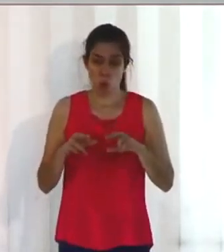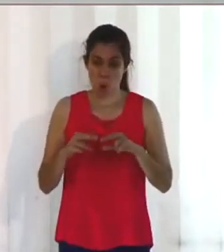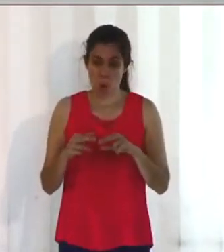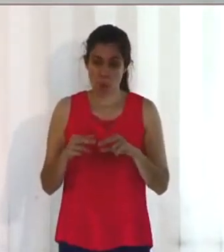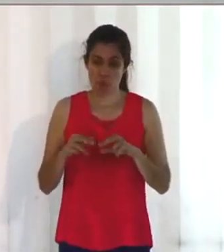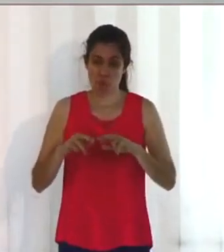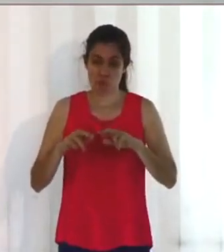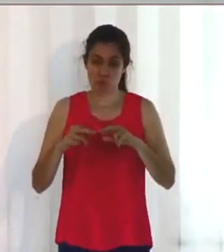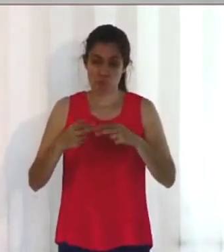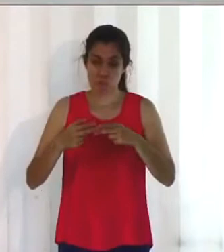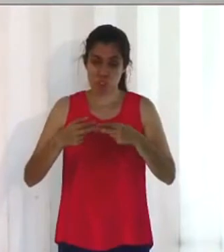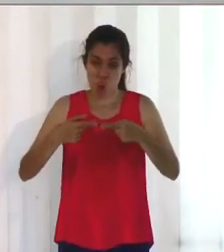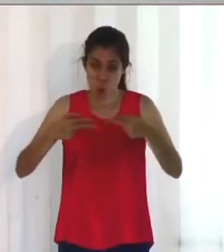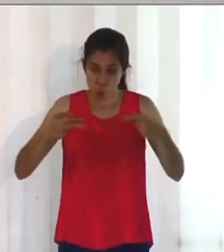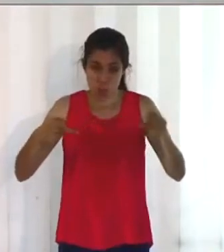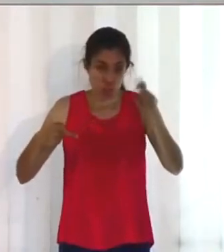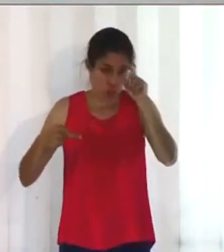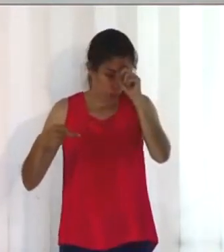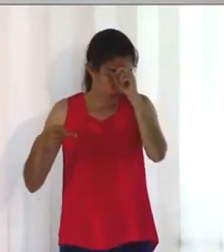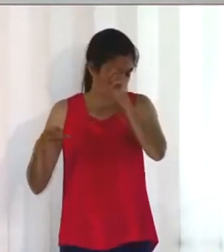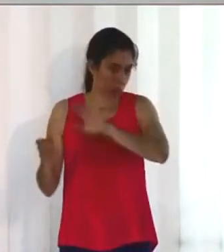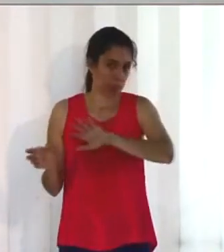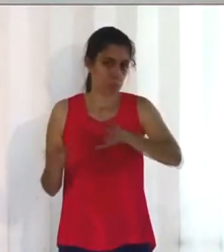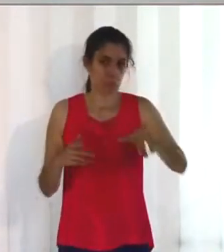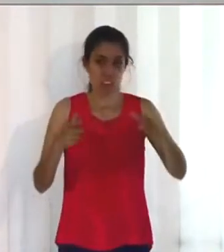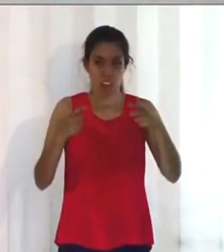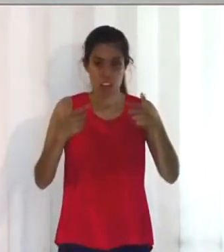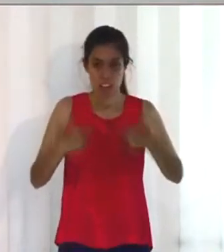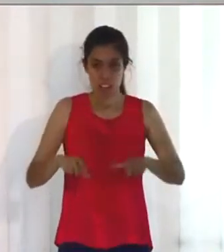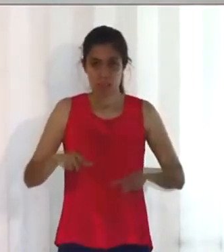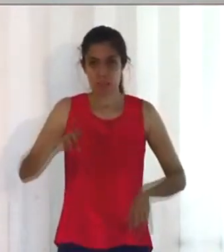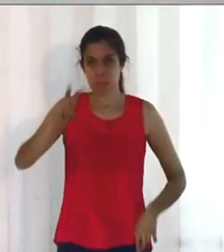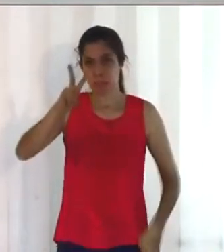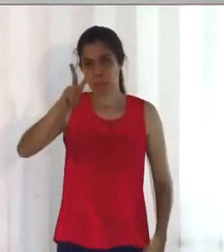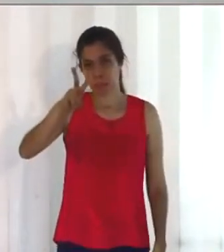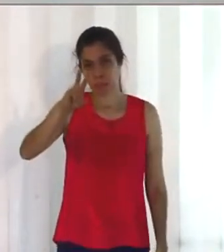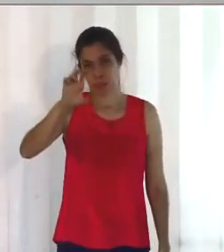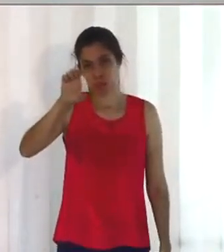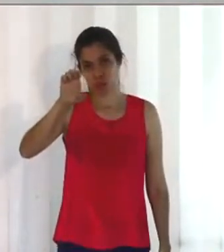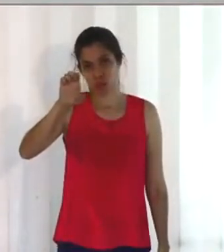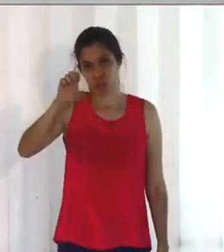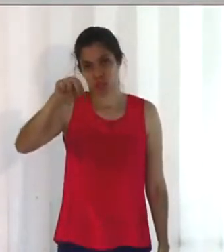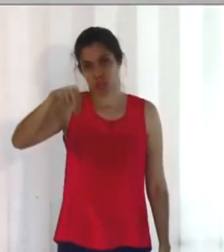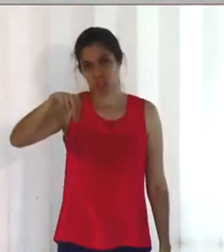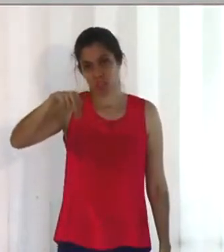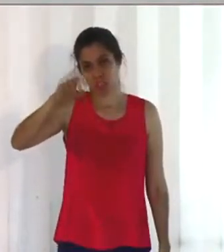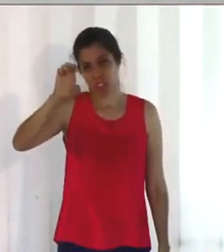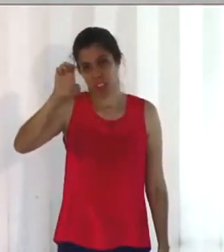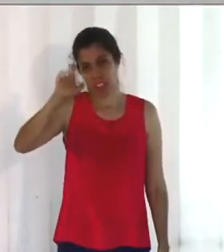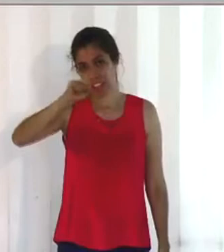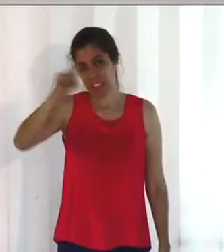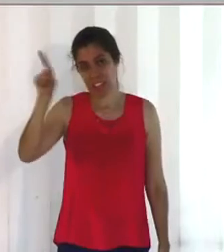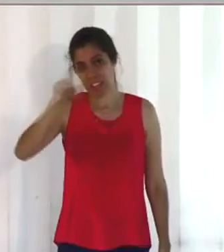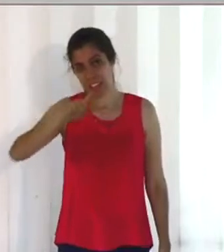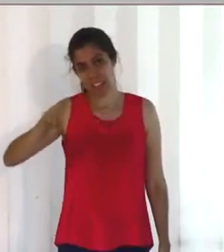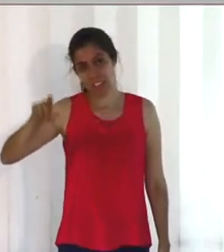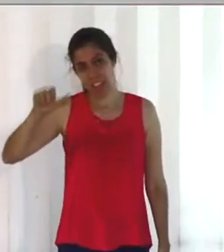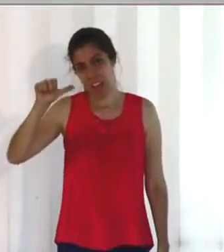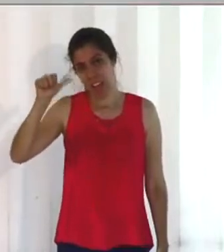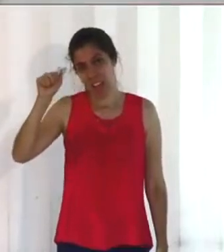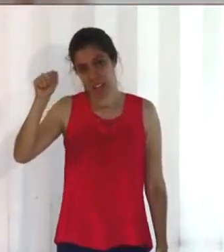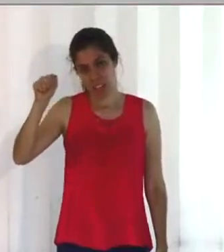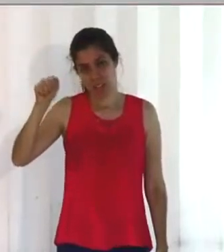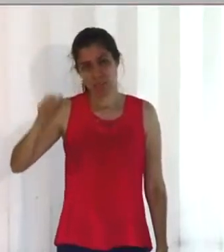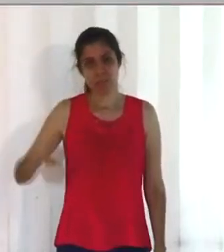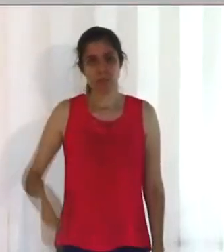na Itália. Veneza foi a cidade que nos trouxe a palavra quarentena. Quarentena, essa